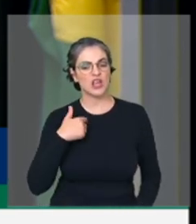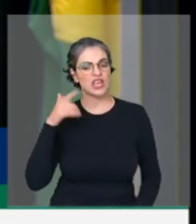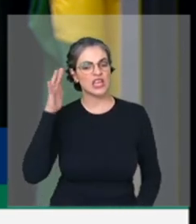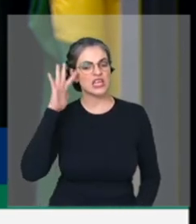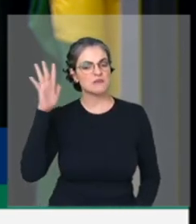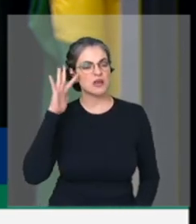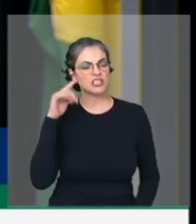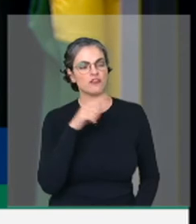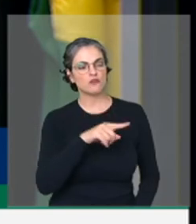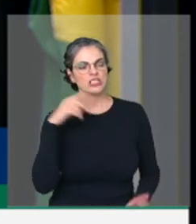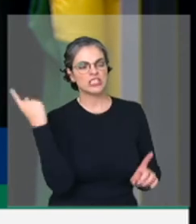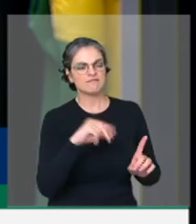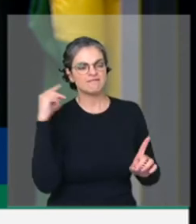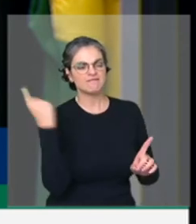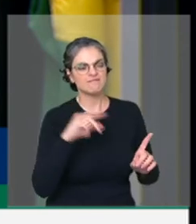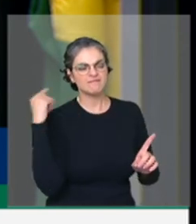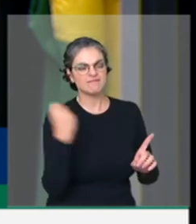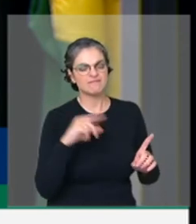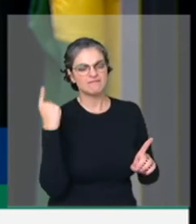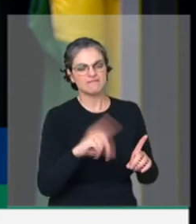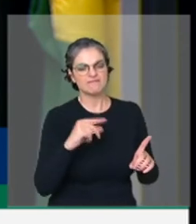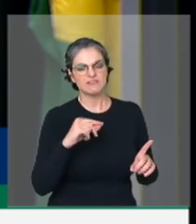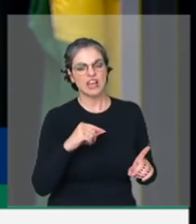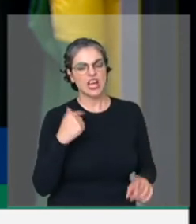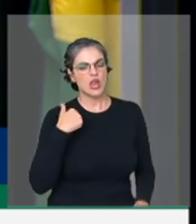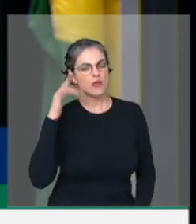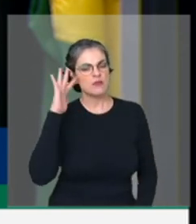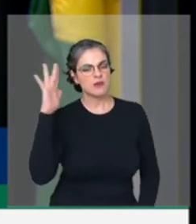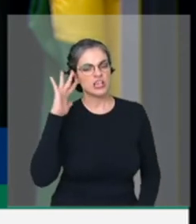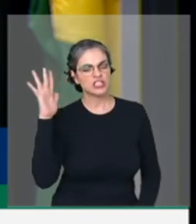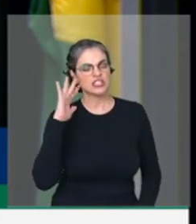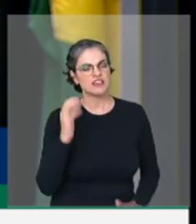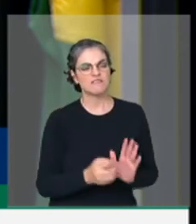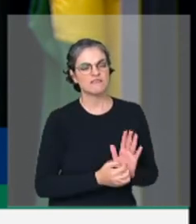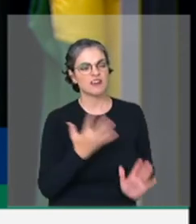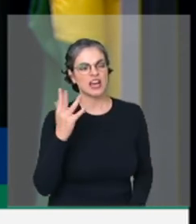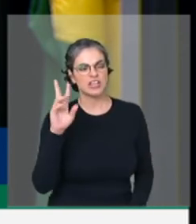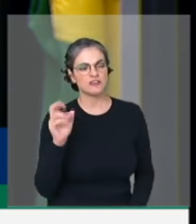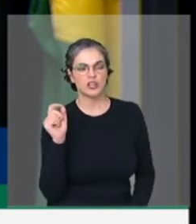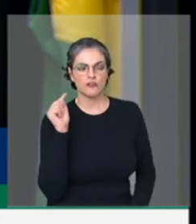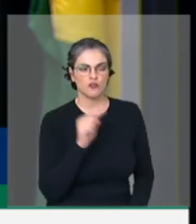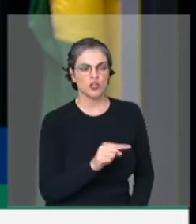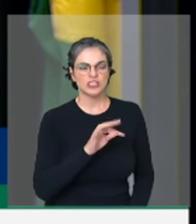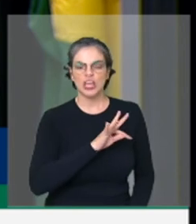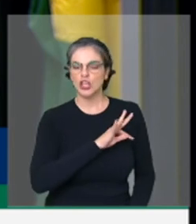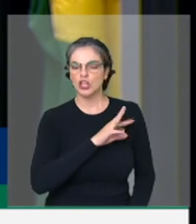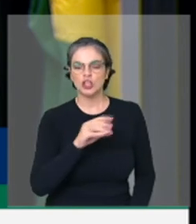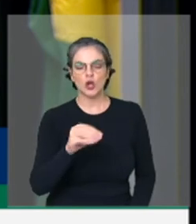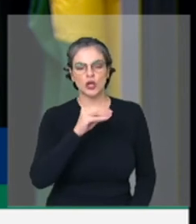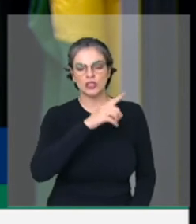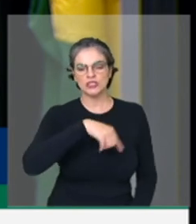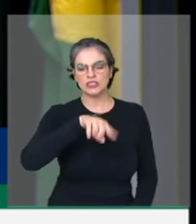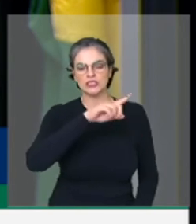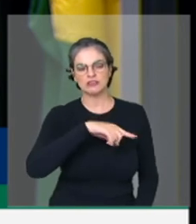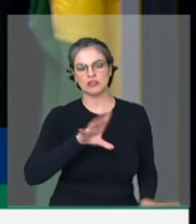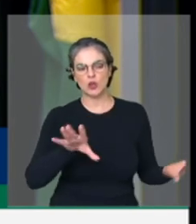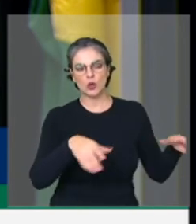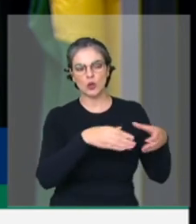uma surra. Quantas vezes eu imaginei você e todos os integrantes dessa